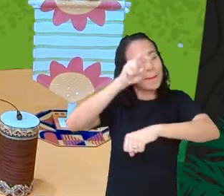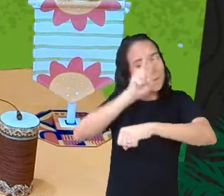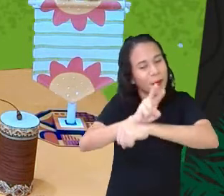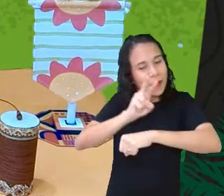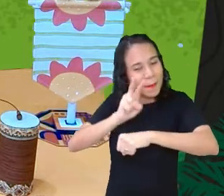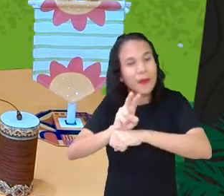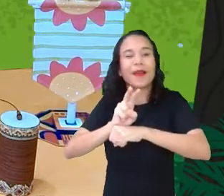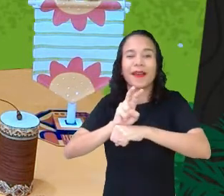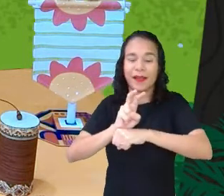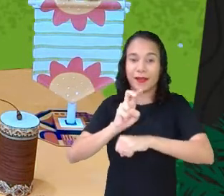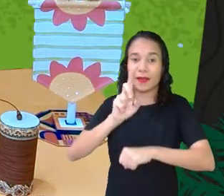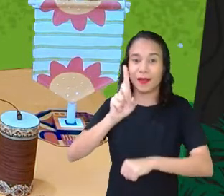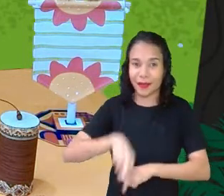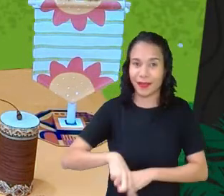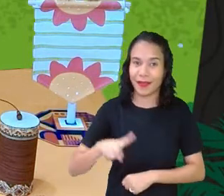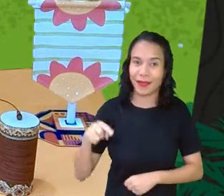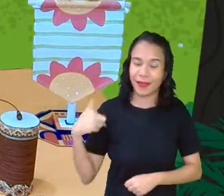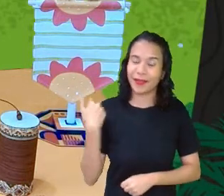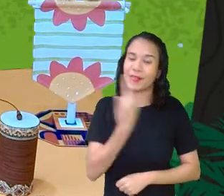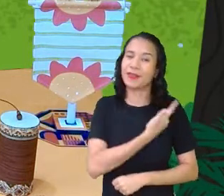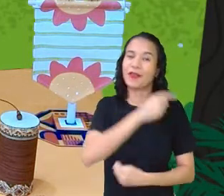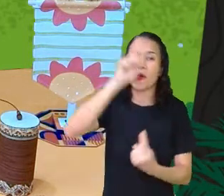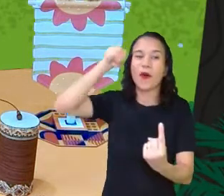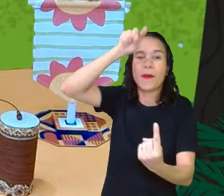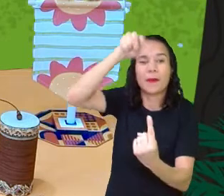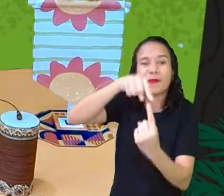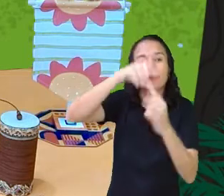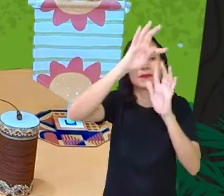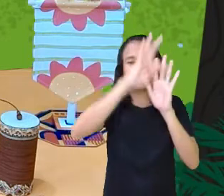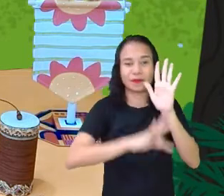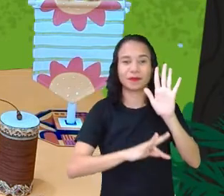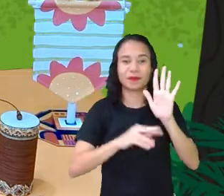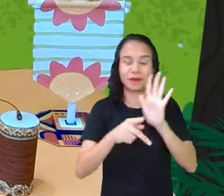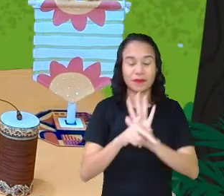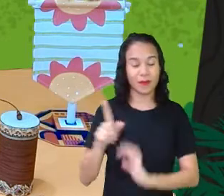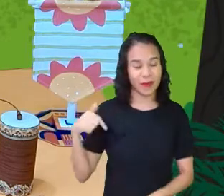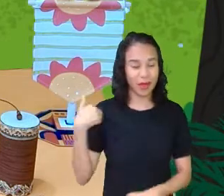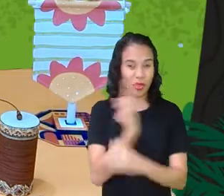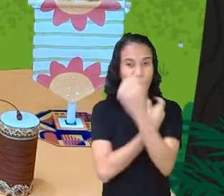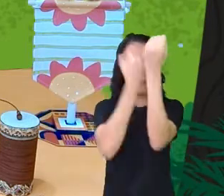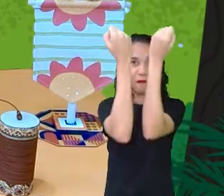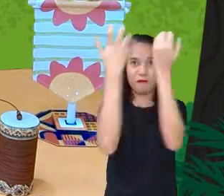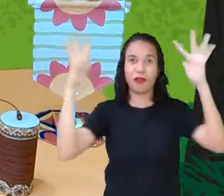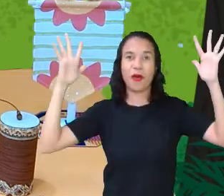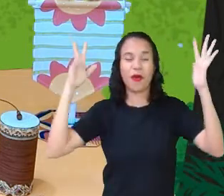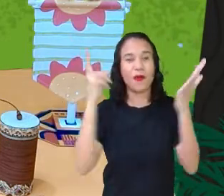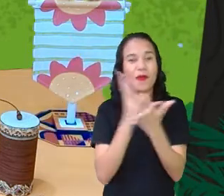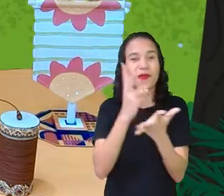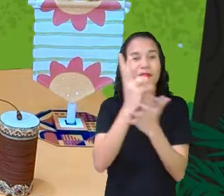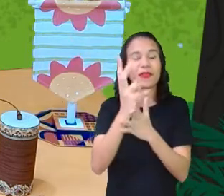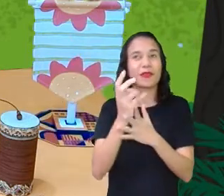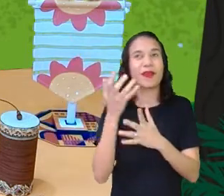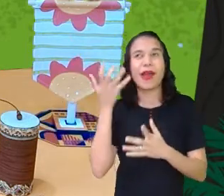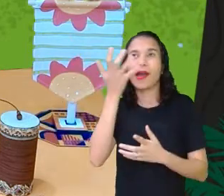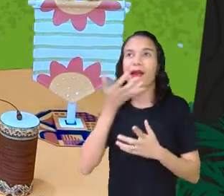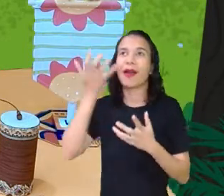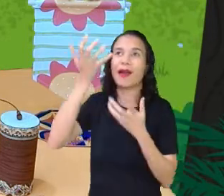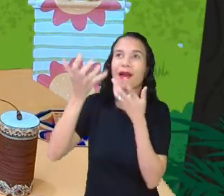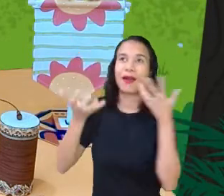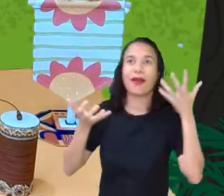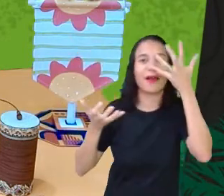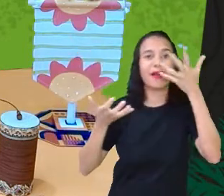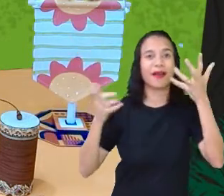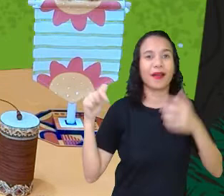Preservar. Essa é a mensagem da história. Para que as nossas florestas continuem emitindo som, para que as